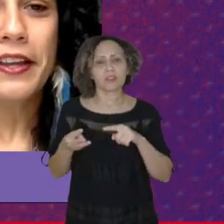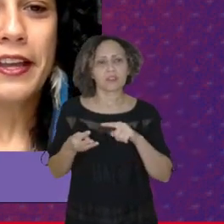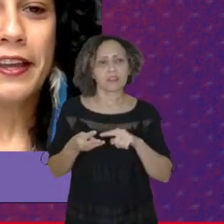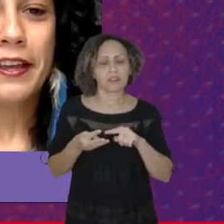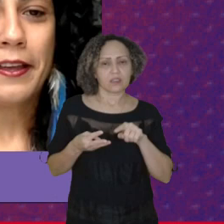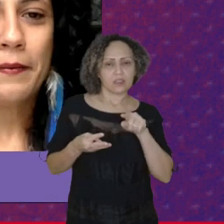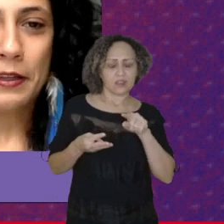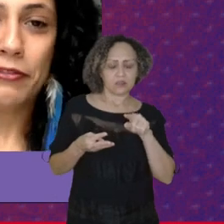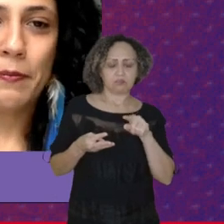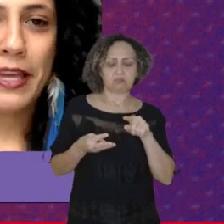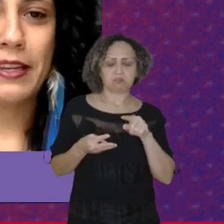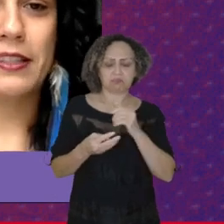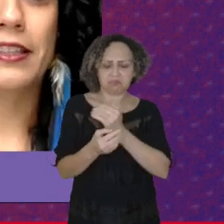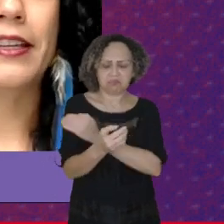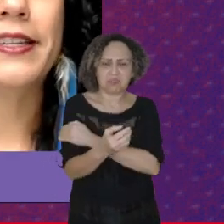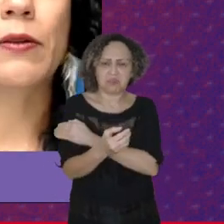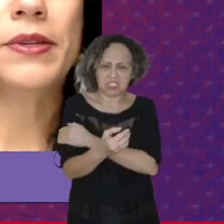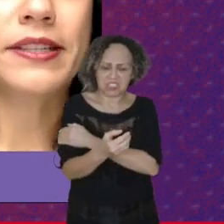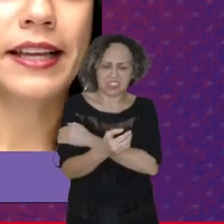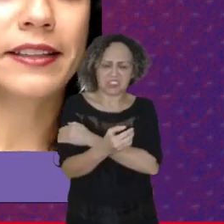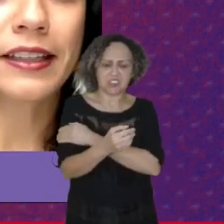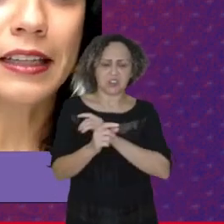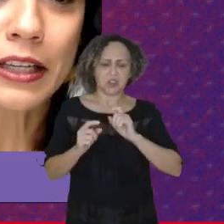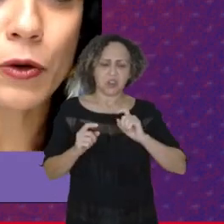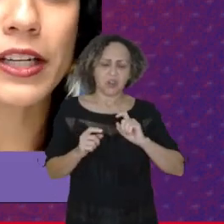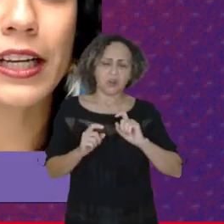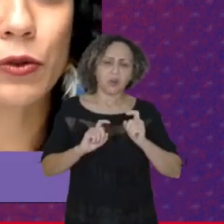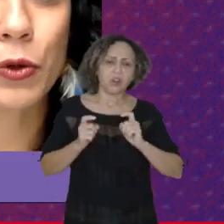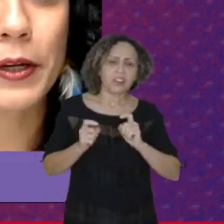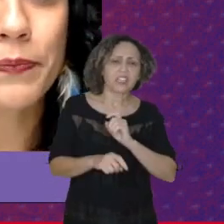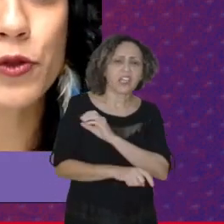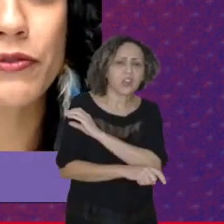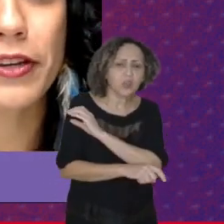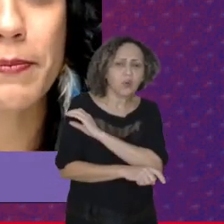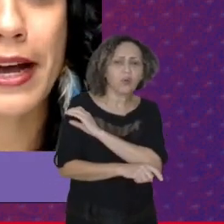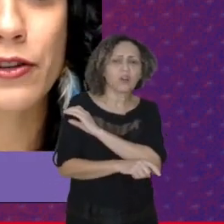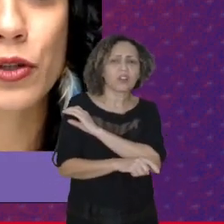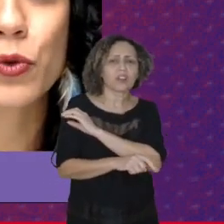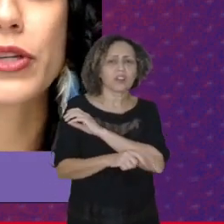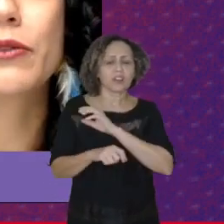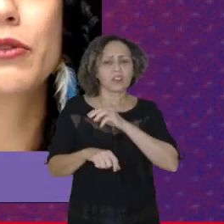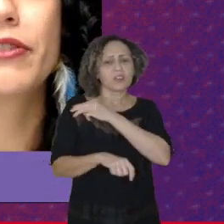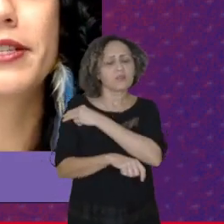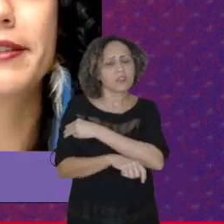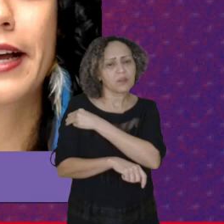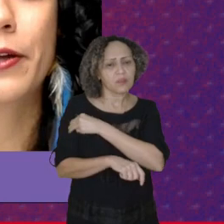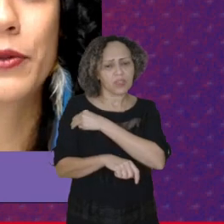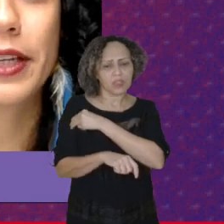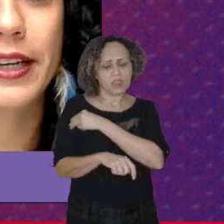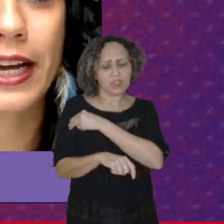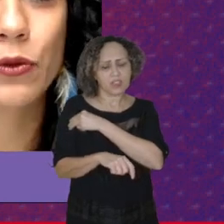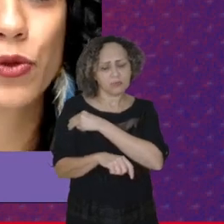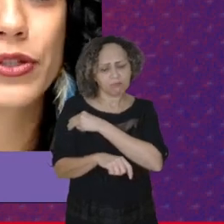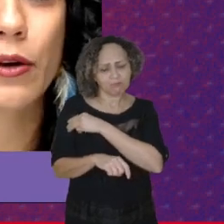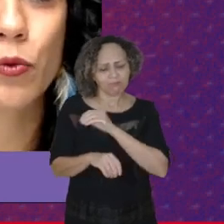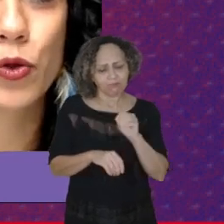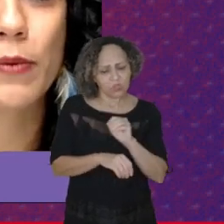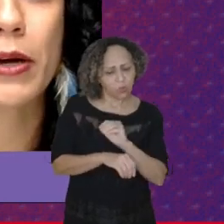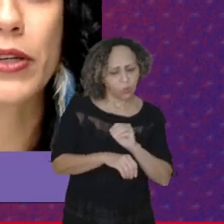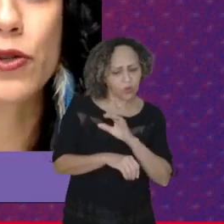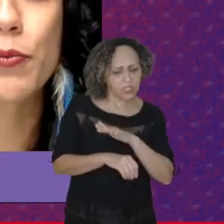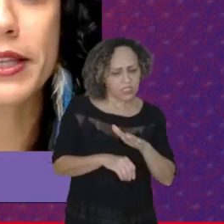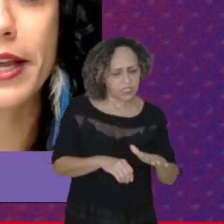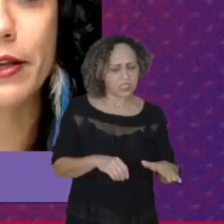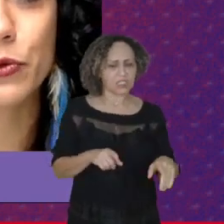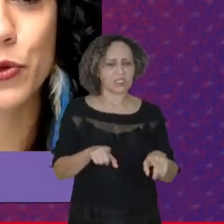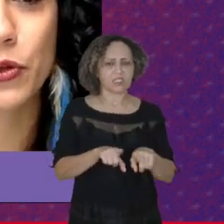coordenadora, enfermeira, sanitarista e obstetra e coordenadora de enfermagem do Centro Universitário Integrado de